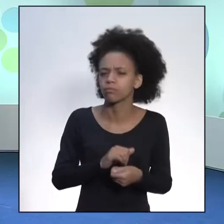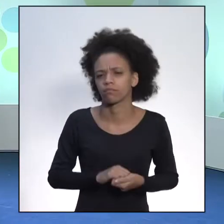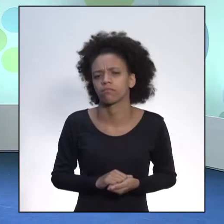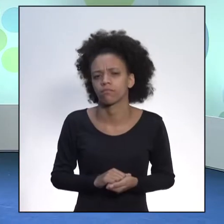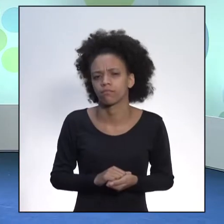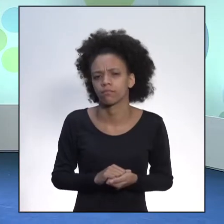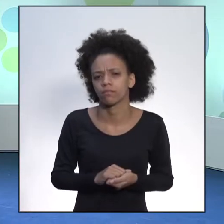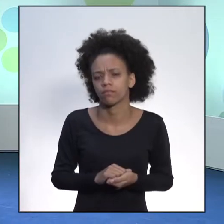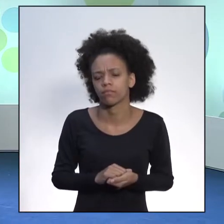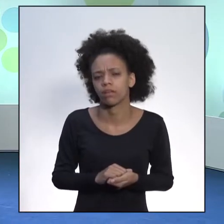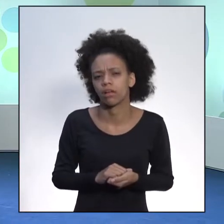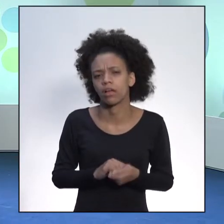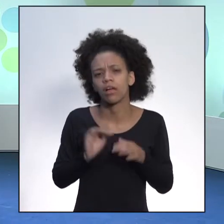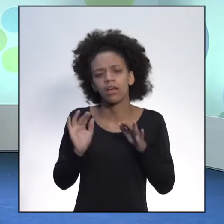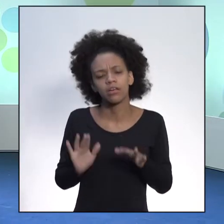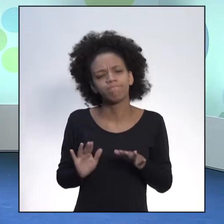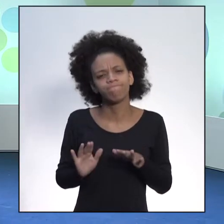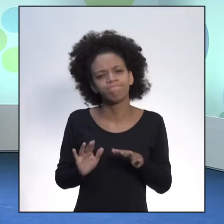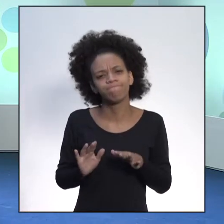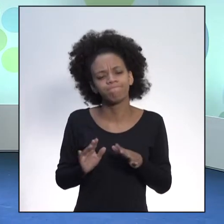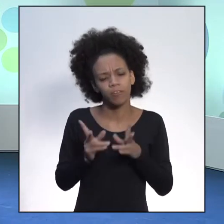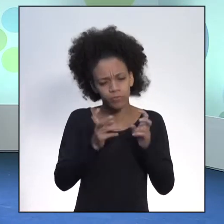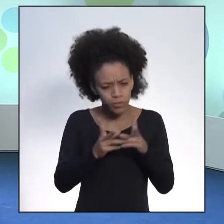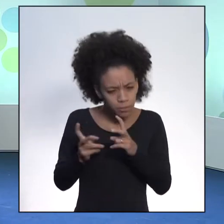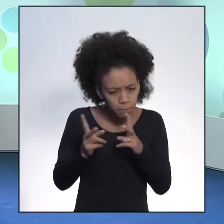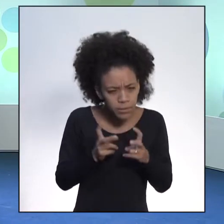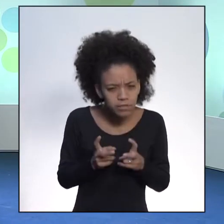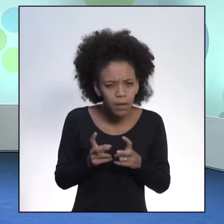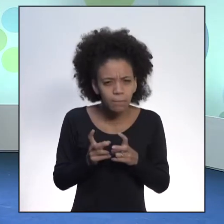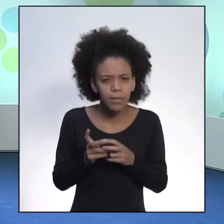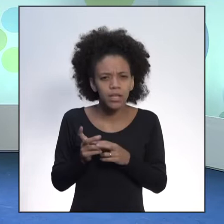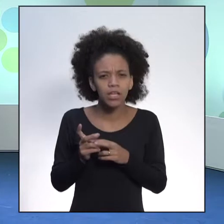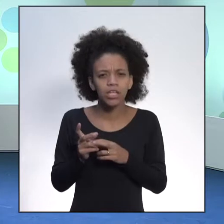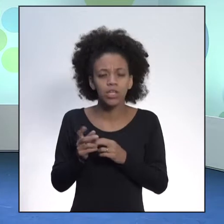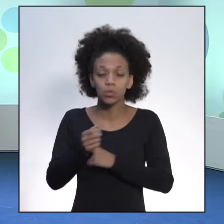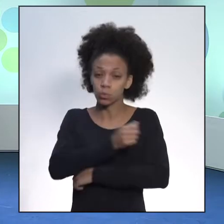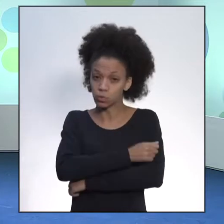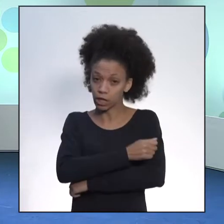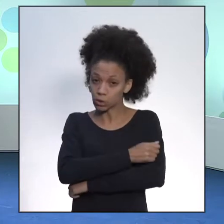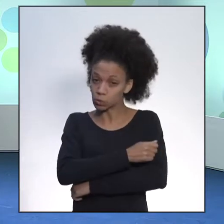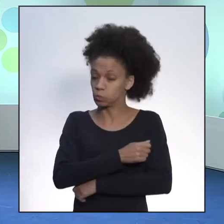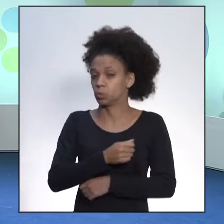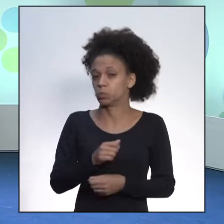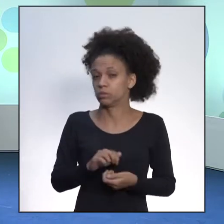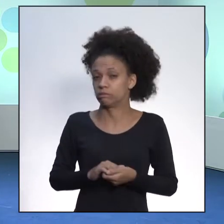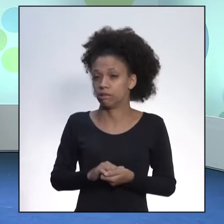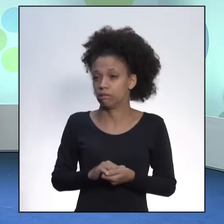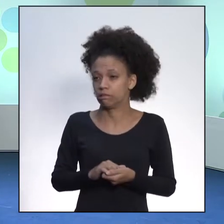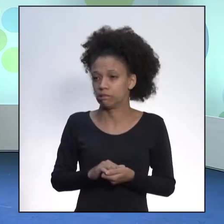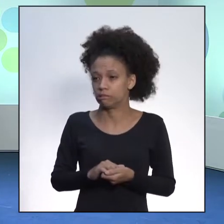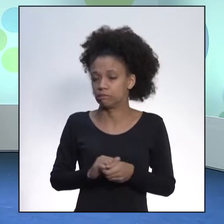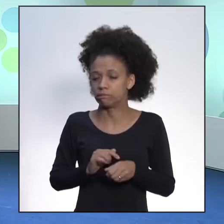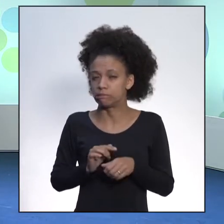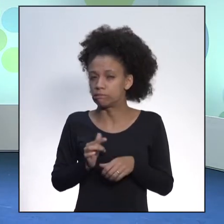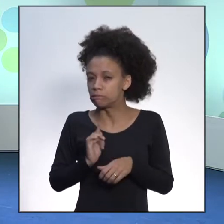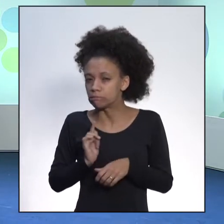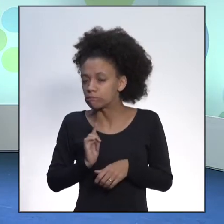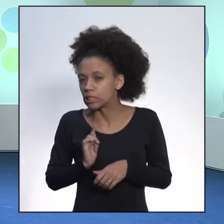de sala de aula, a gente percebe que os alunos eles não estão, assim, tendo